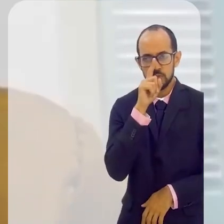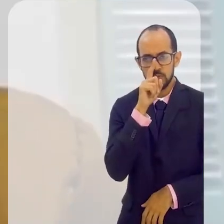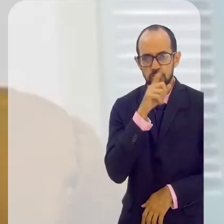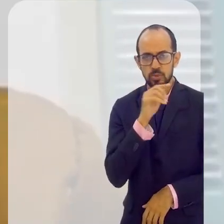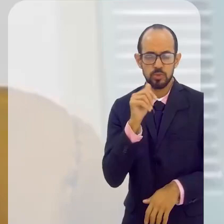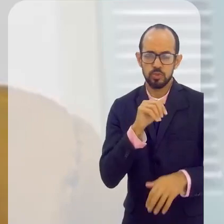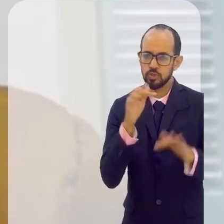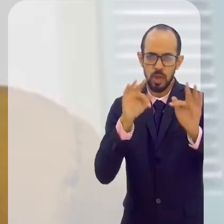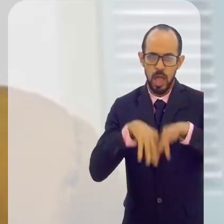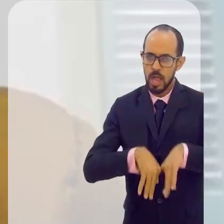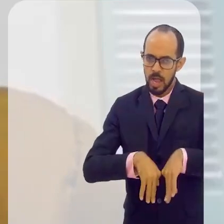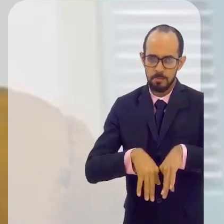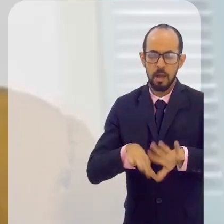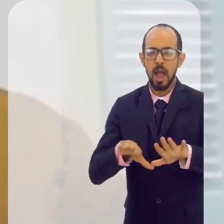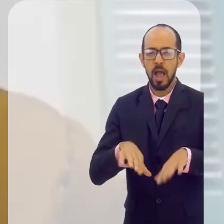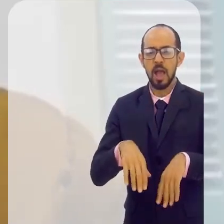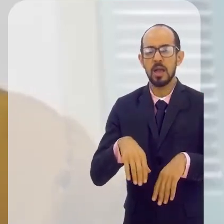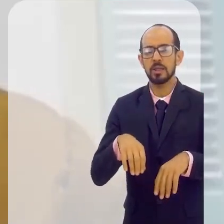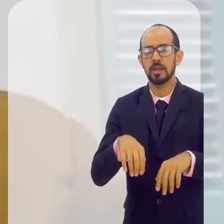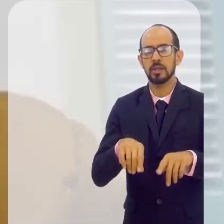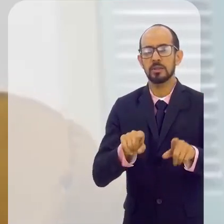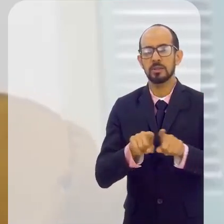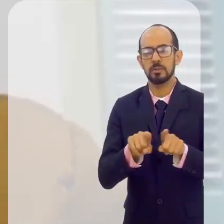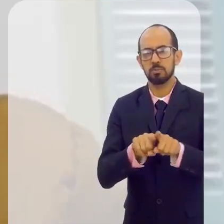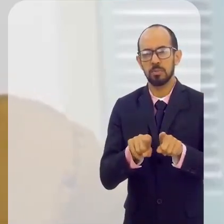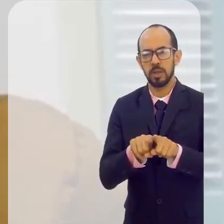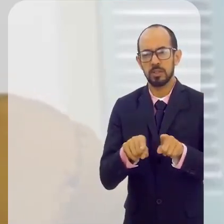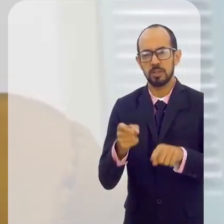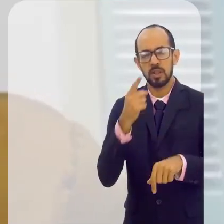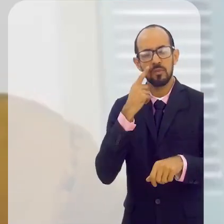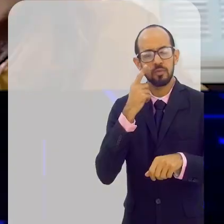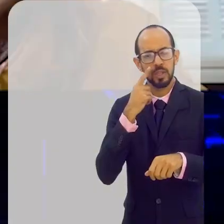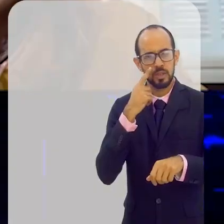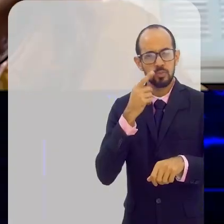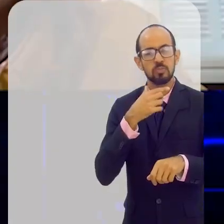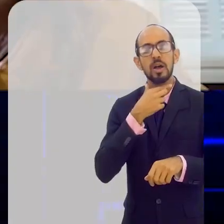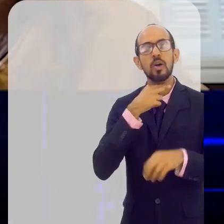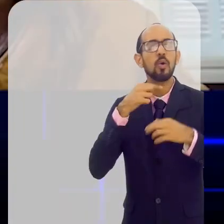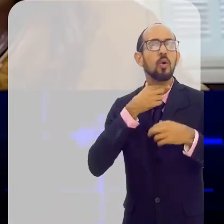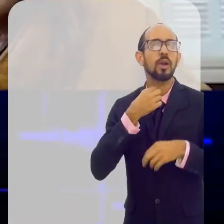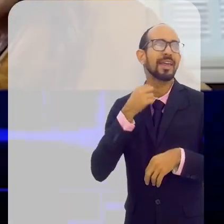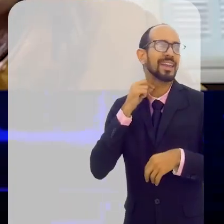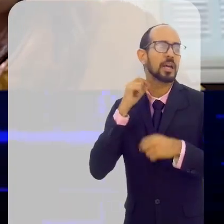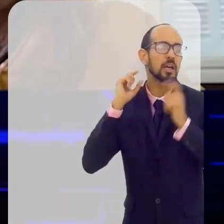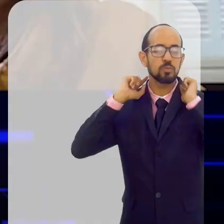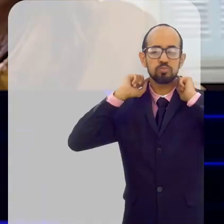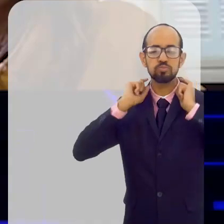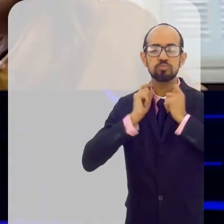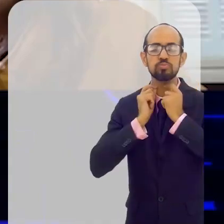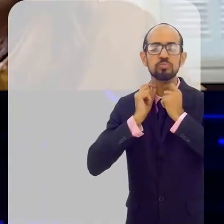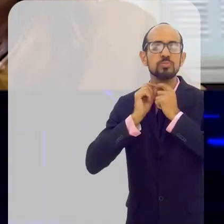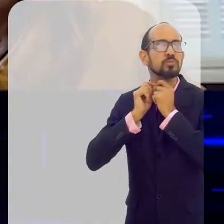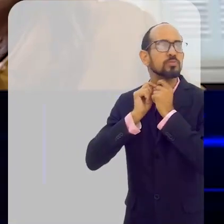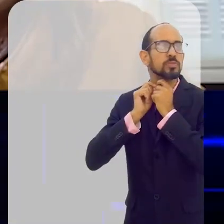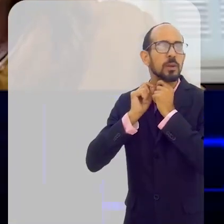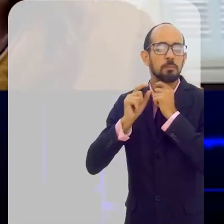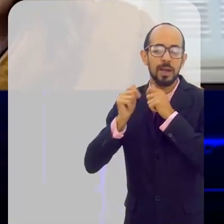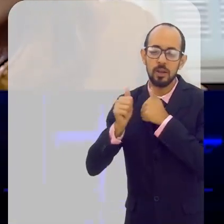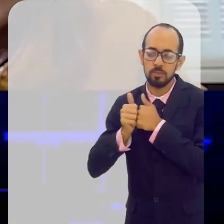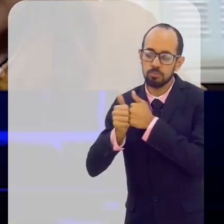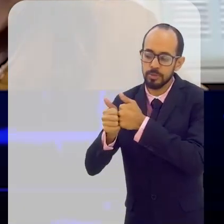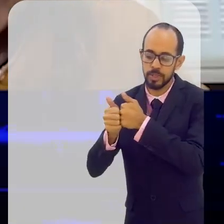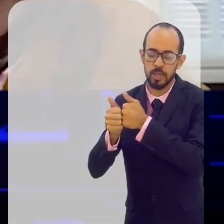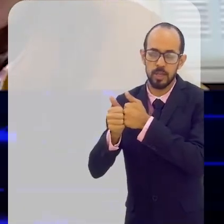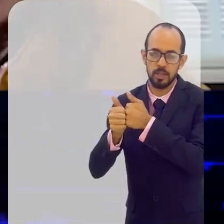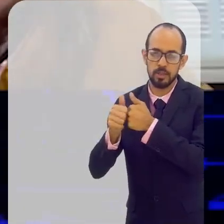Então, o pessoal da área tecnológica está desenvolvendo uma coleirinha para monitorar. Então, assim, eu digo assim, que nem o